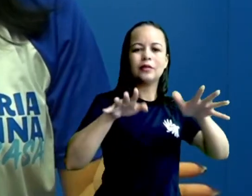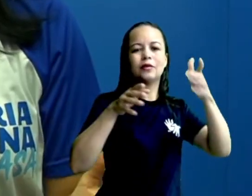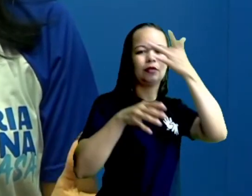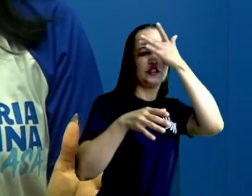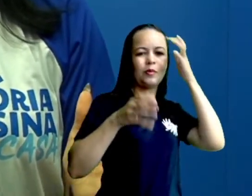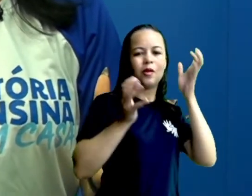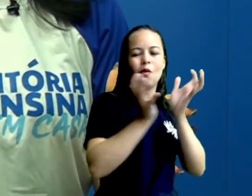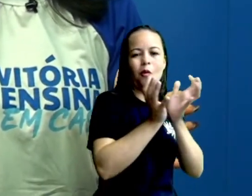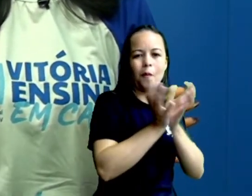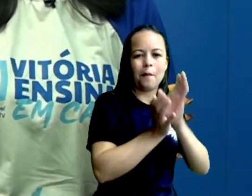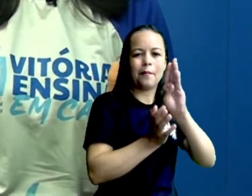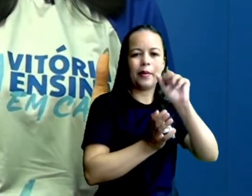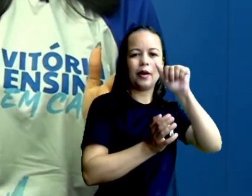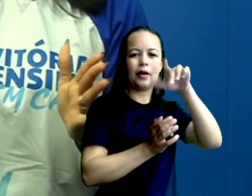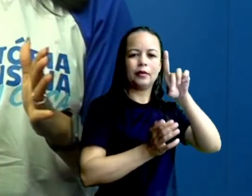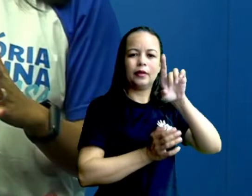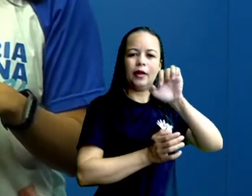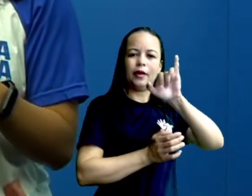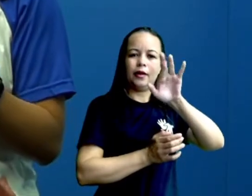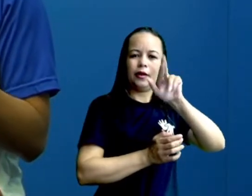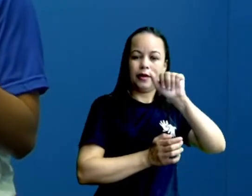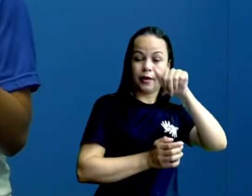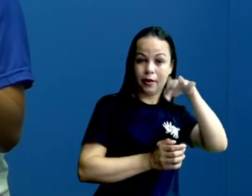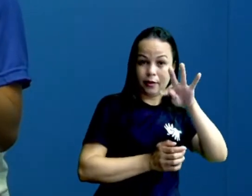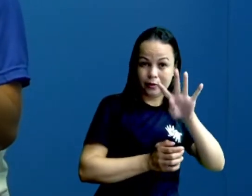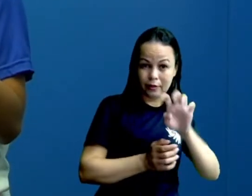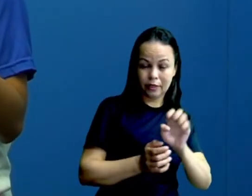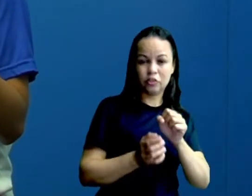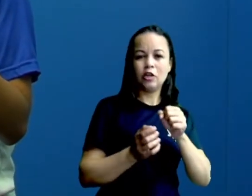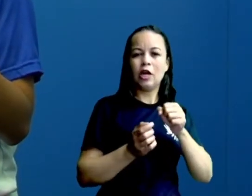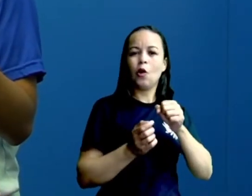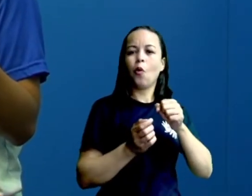rotas que eles abriam dentro das matas, sempre